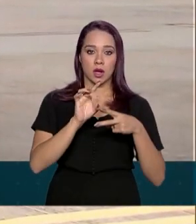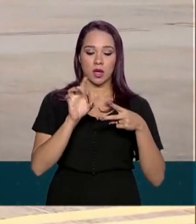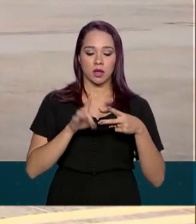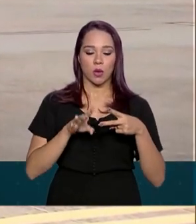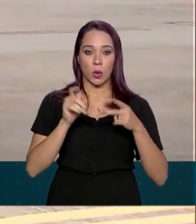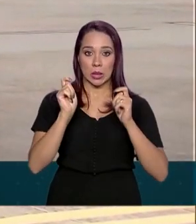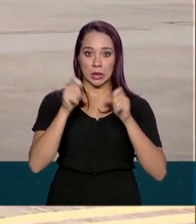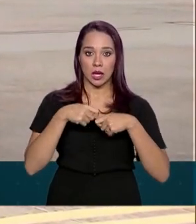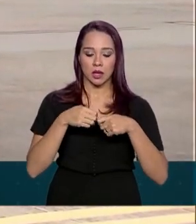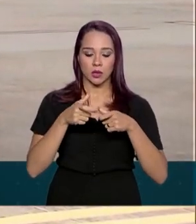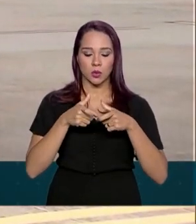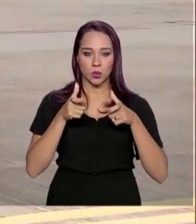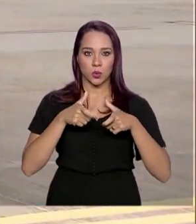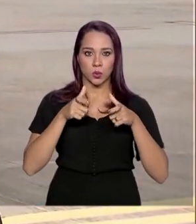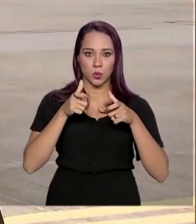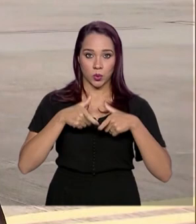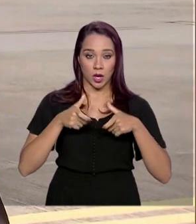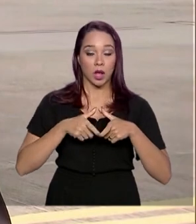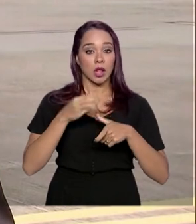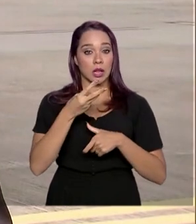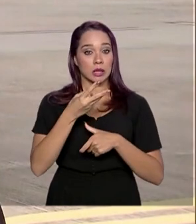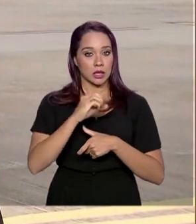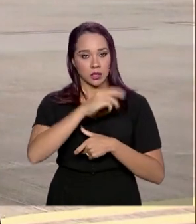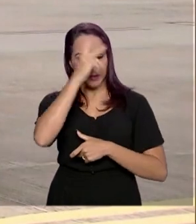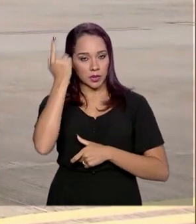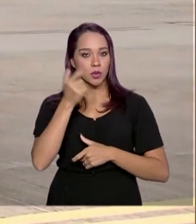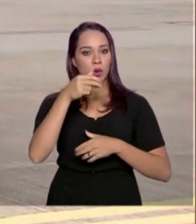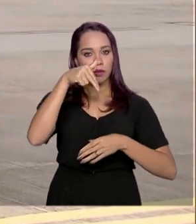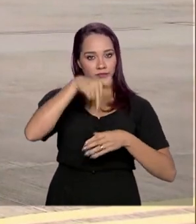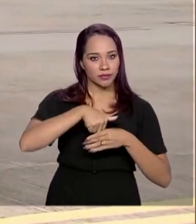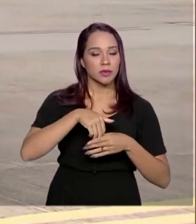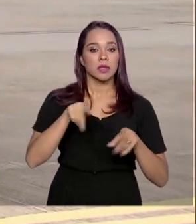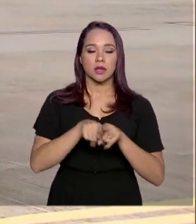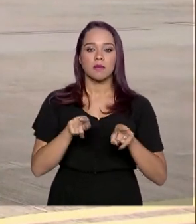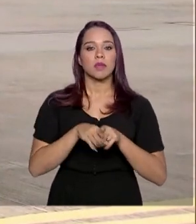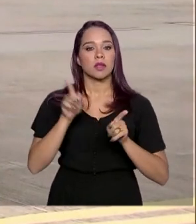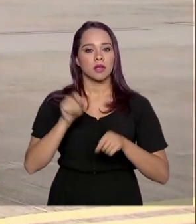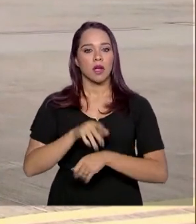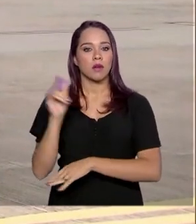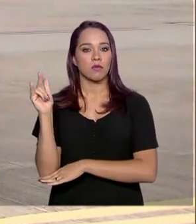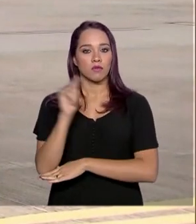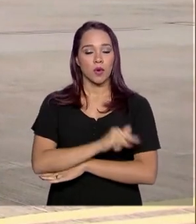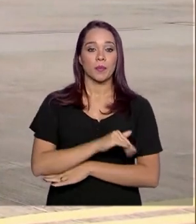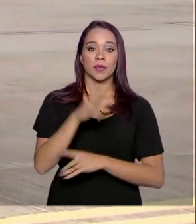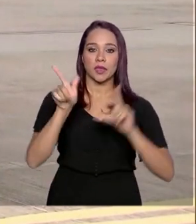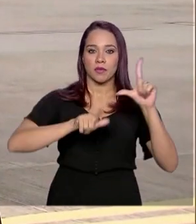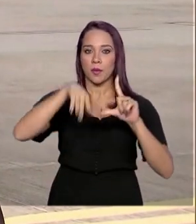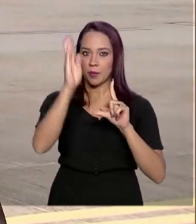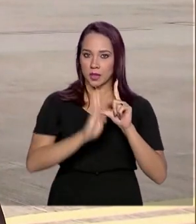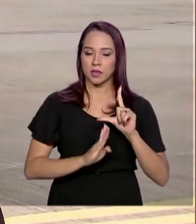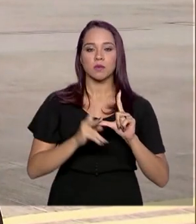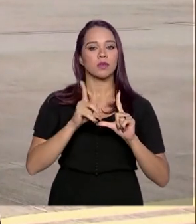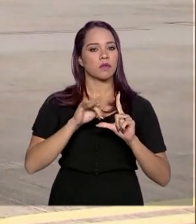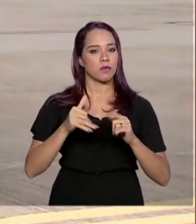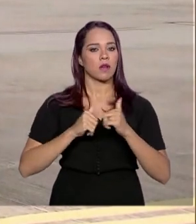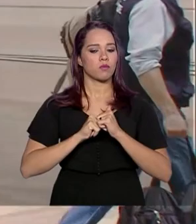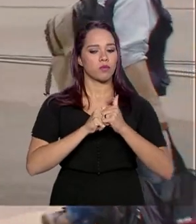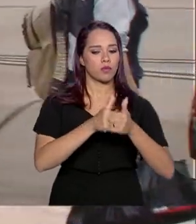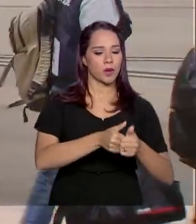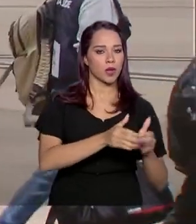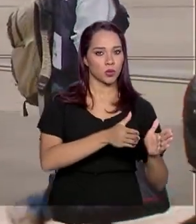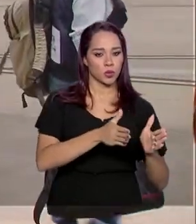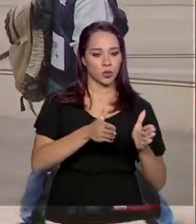para 30 passageiros. Além da tripulação, também fará parte do voo uma equipe da TV Brasil que vai acompanhar todo o